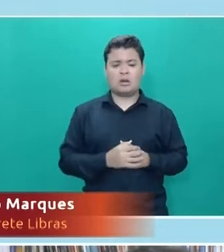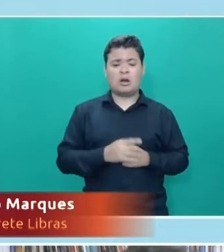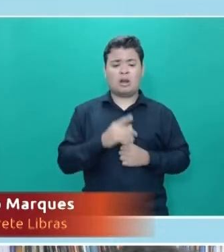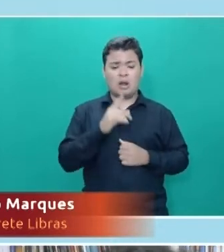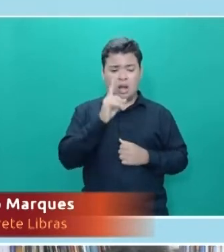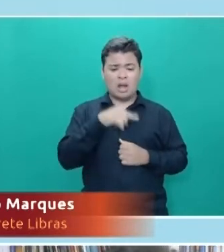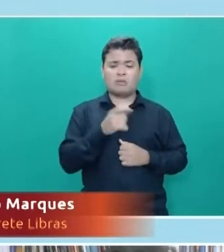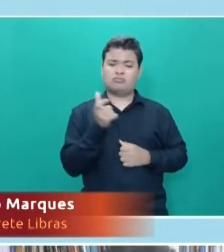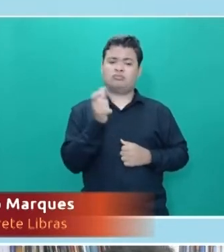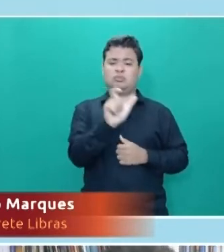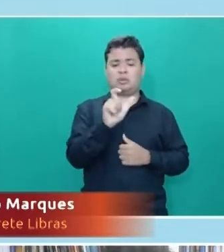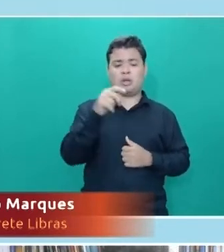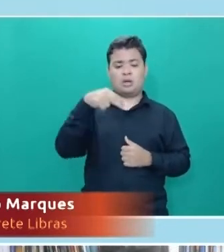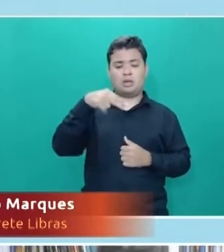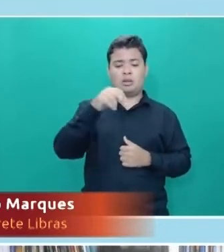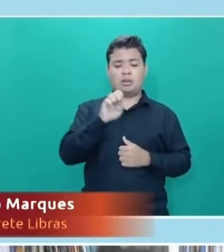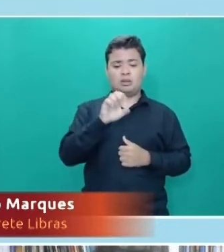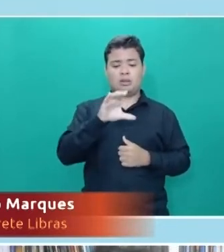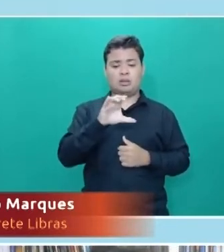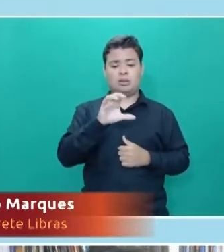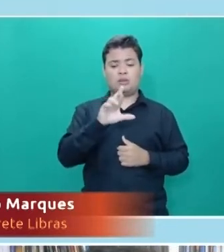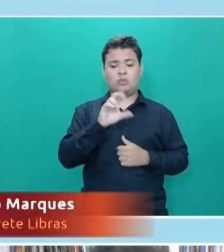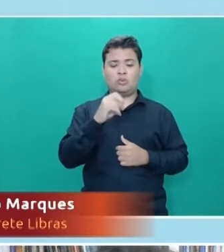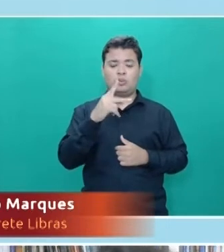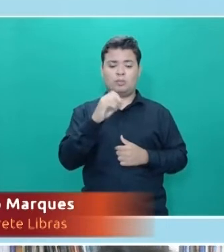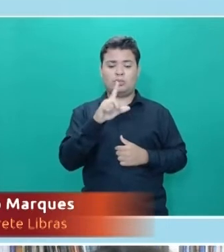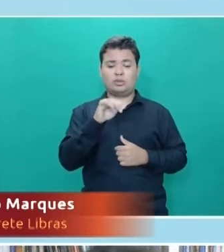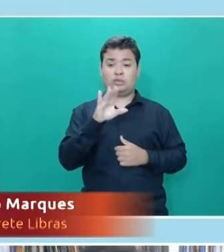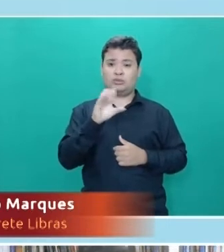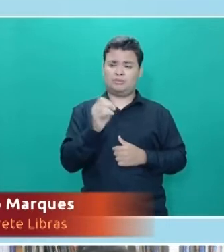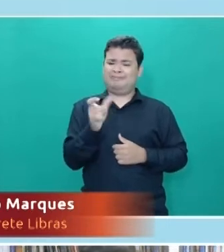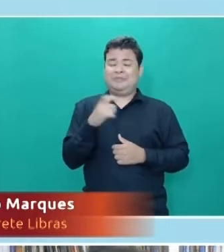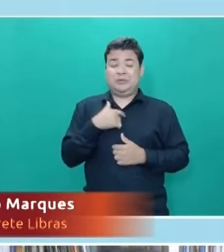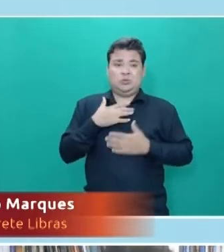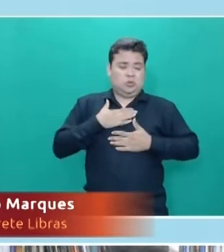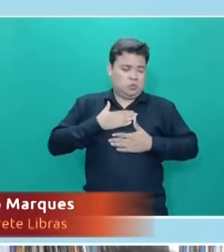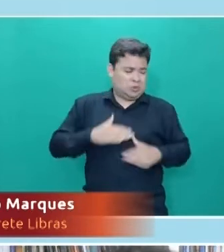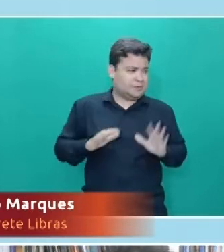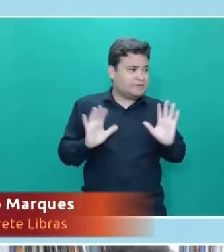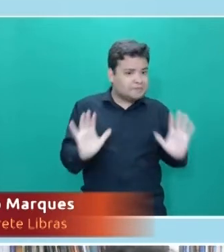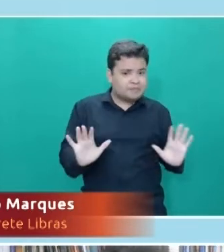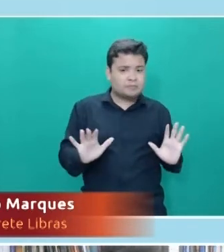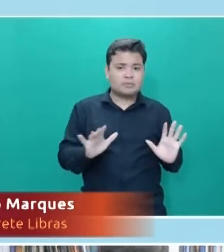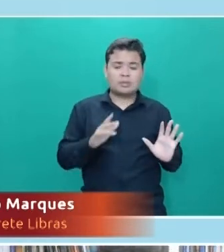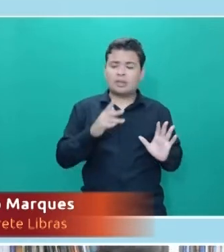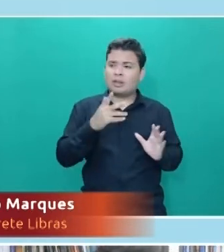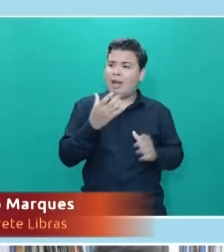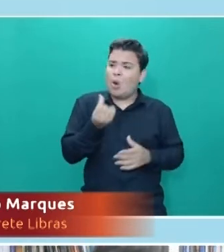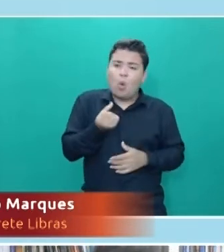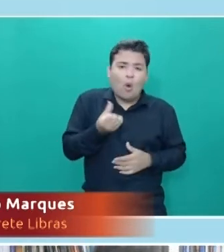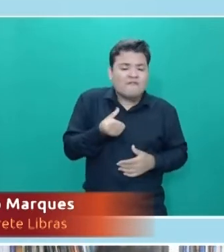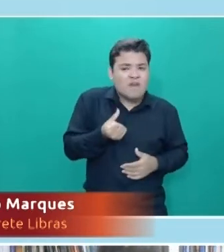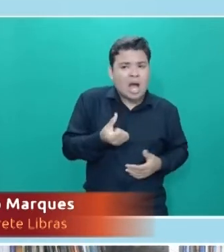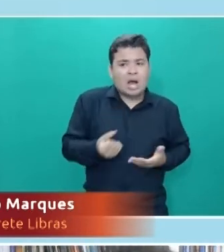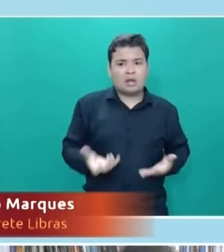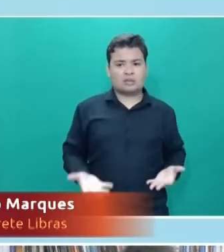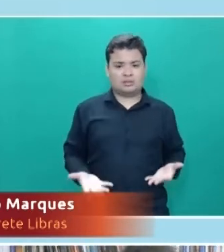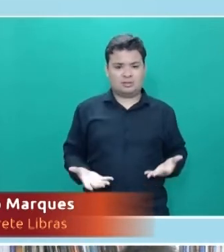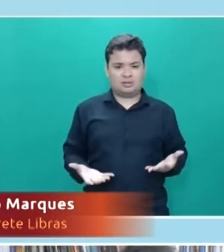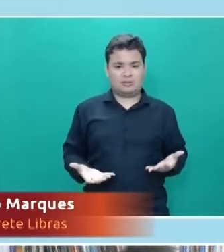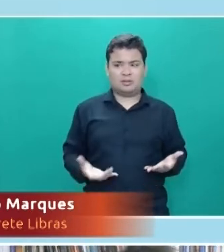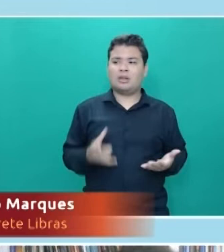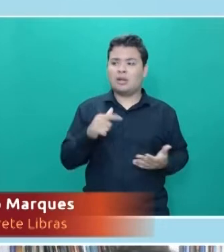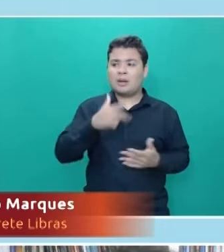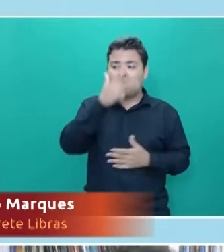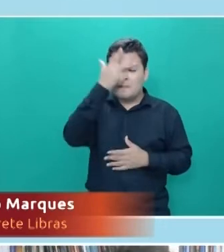eu gostasse, eu usaria esse termo. Porque ele é de uma canalice, ele é de uma covardia. E olha, quem está falando é alguém que não faz parte